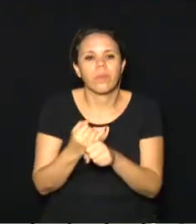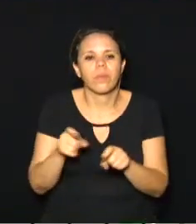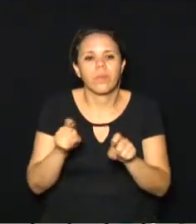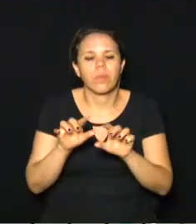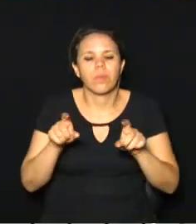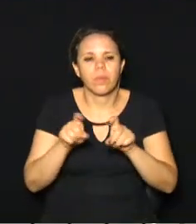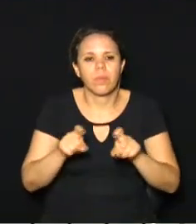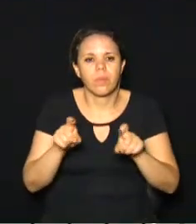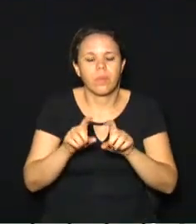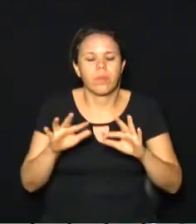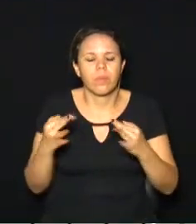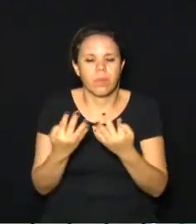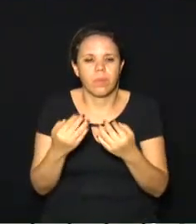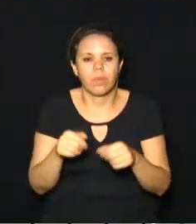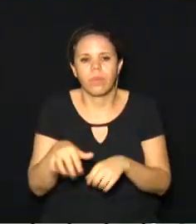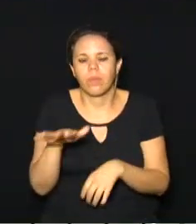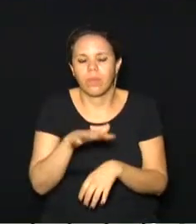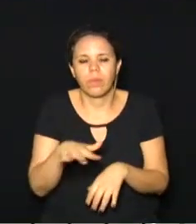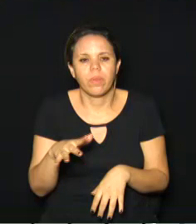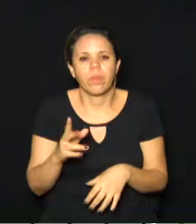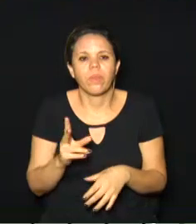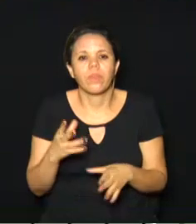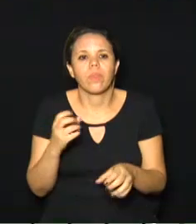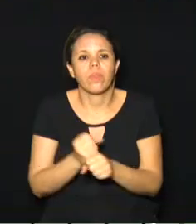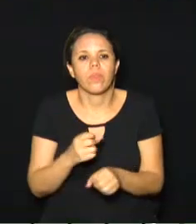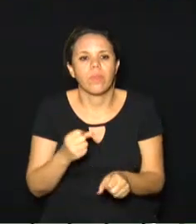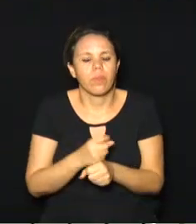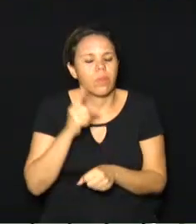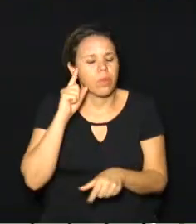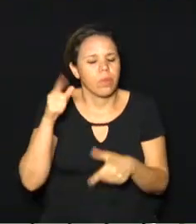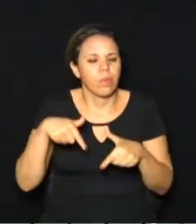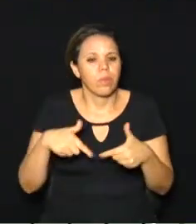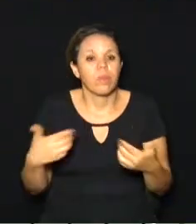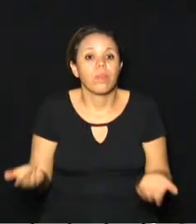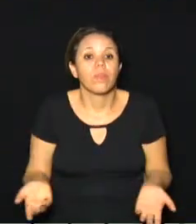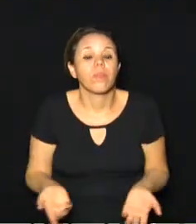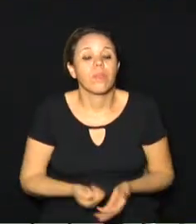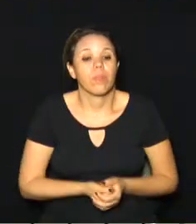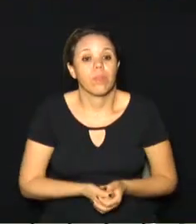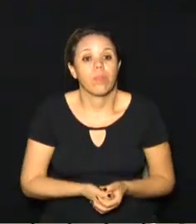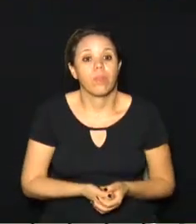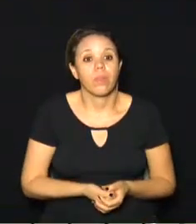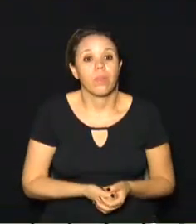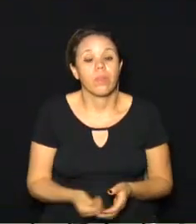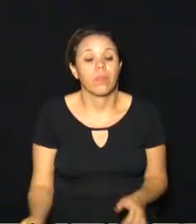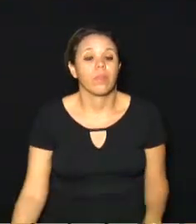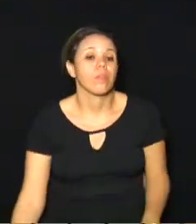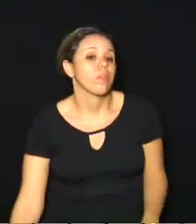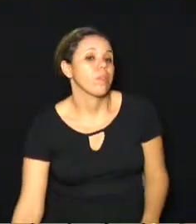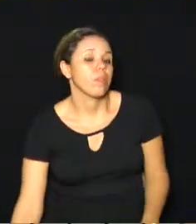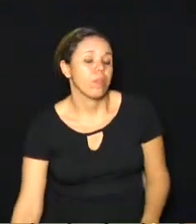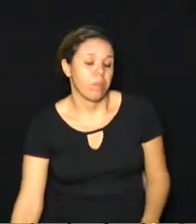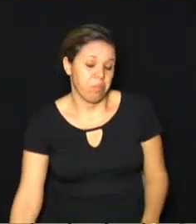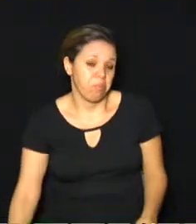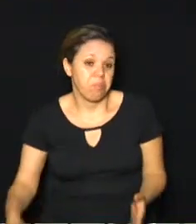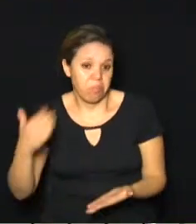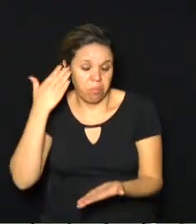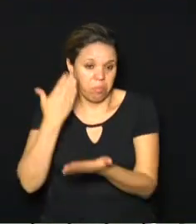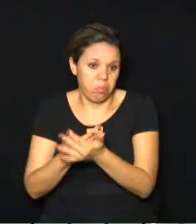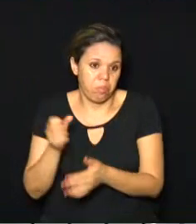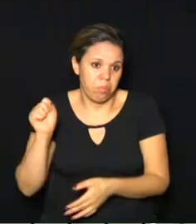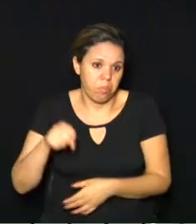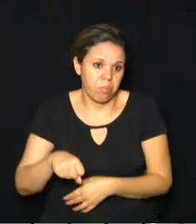famílias vão contar como dias trabalhados, né? Eu acredito que sim, mas é a pergunta